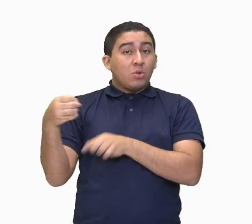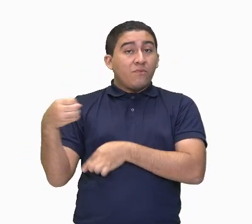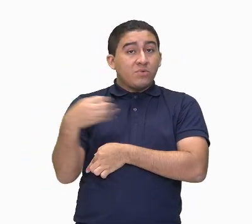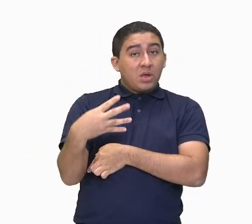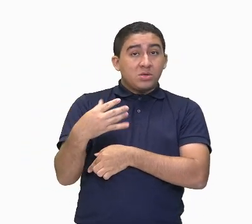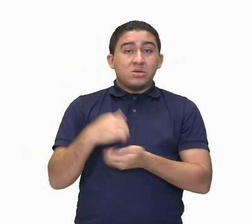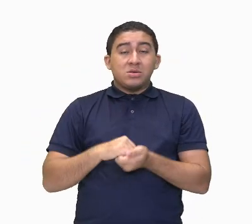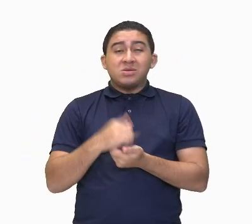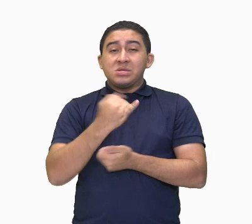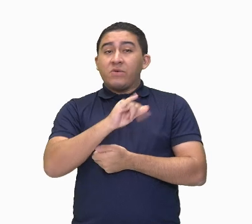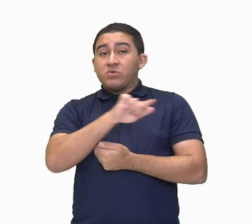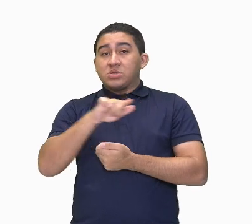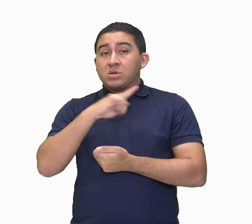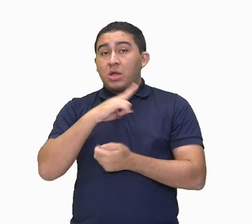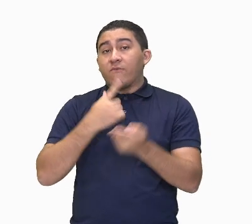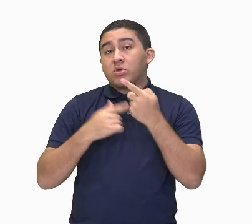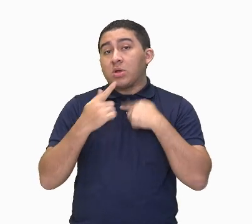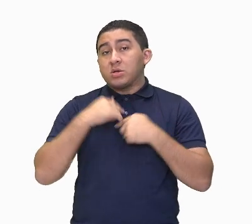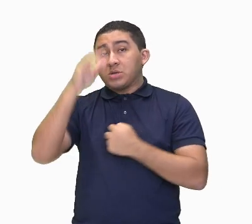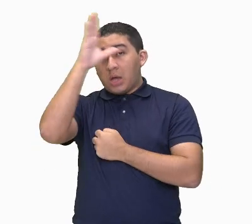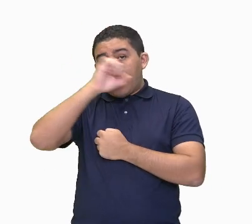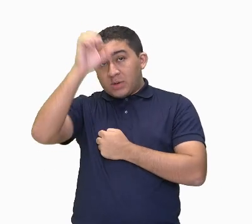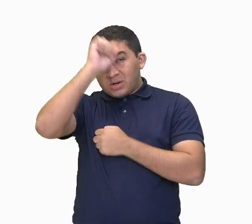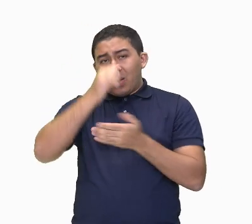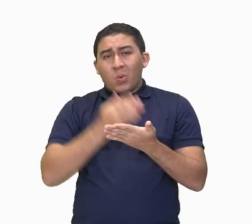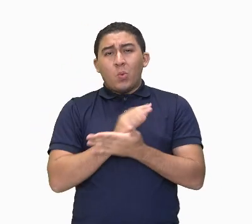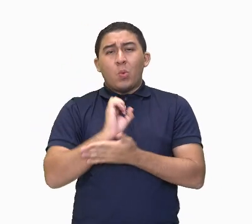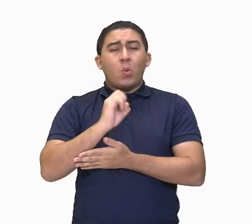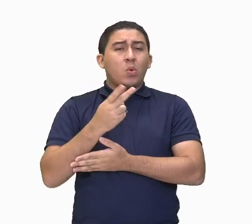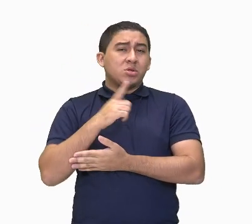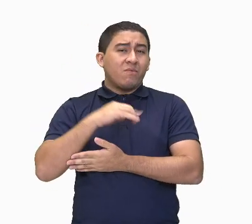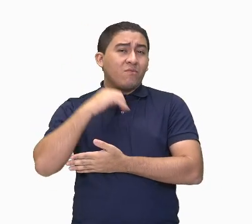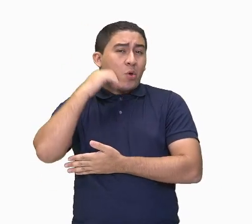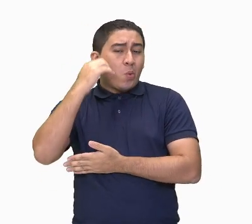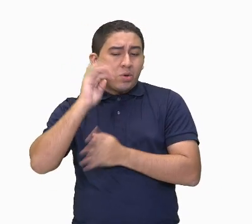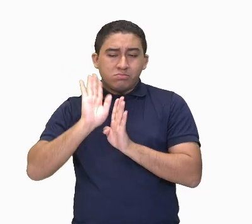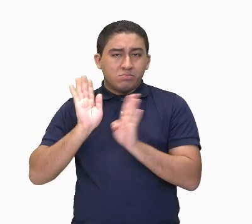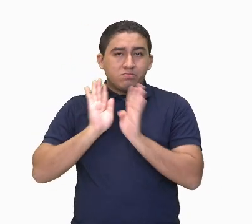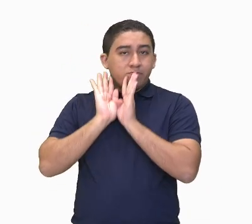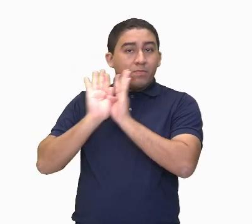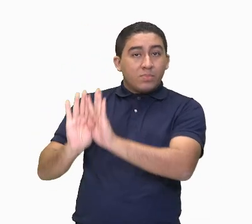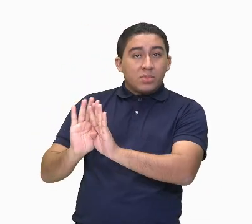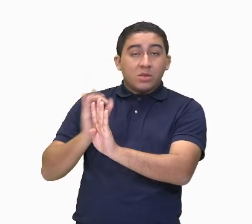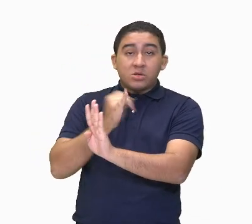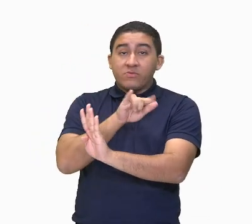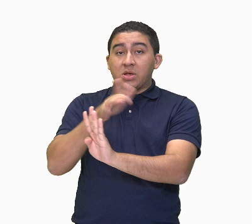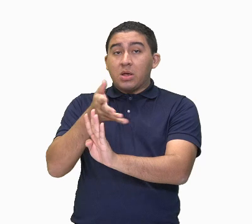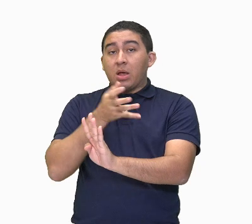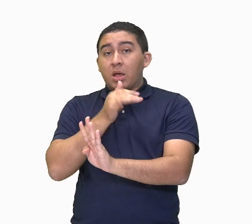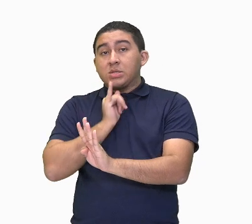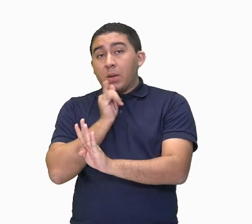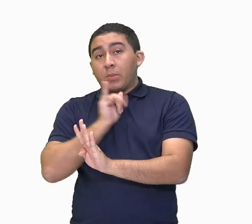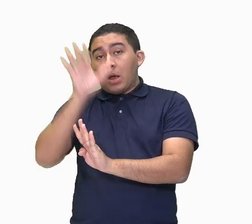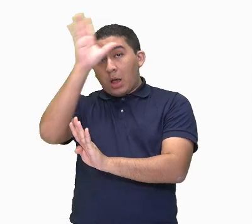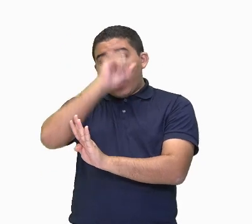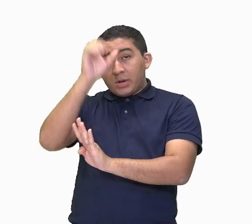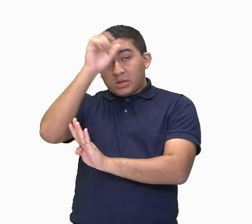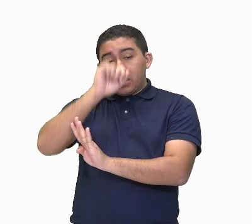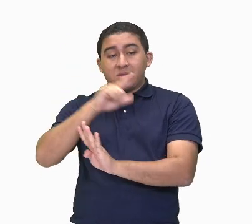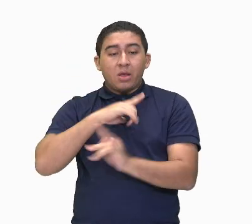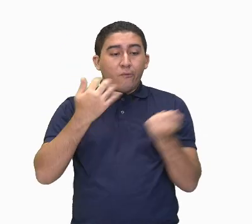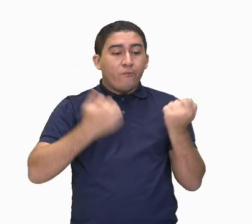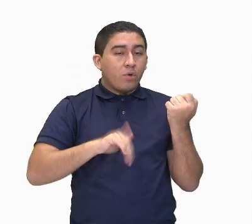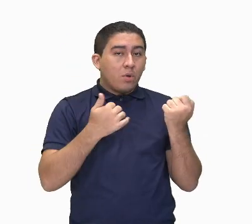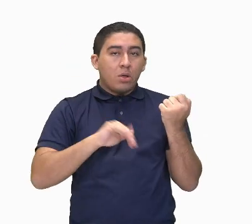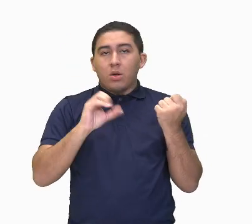tem vontade de aprender alguma coisa, mas tem vergonha, deixa essa vergonha de lado ali. Se você quer, por exemplo, aprender a tocar um